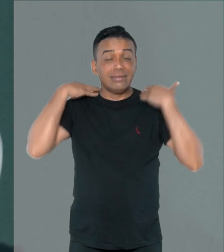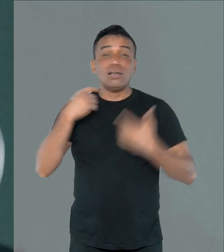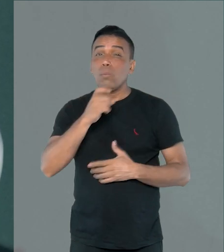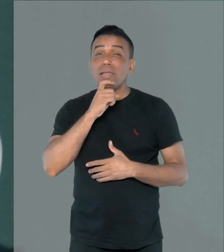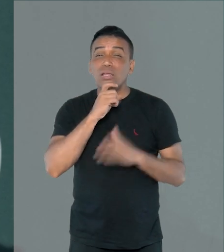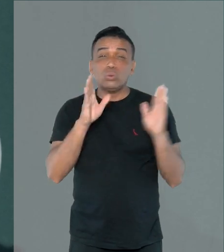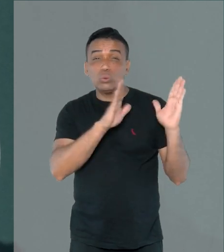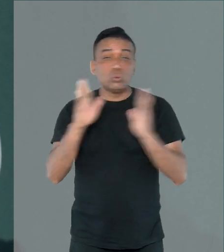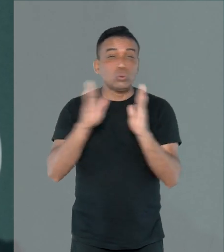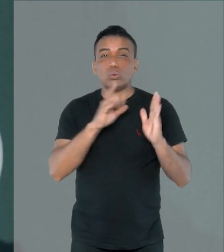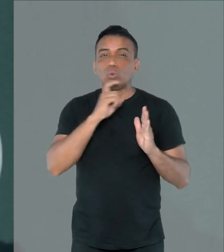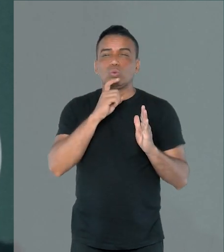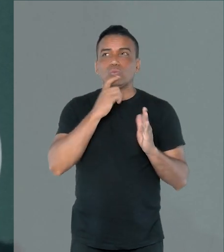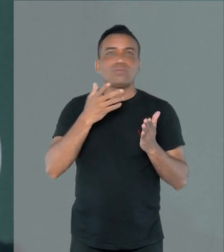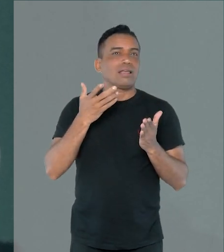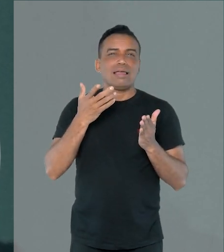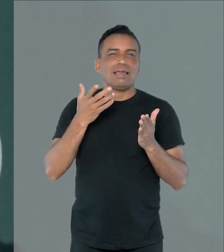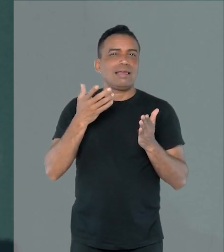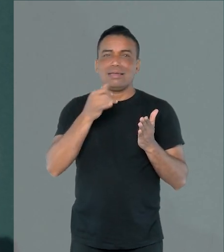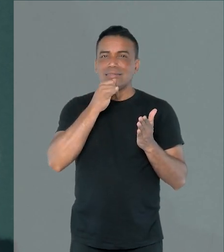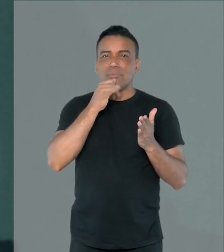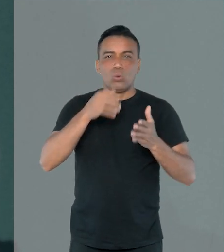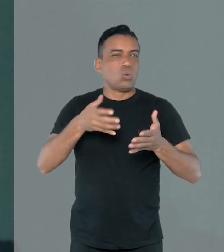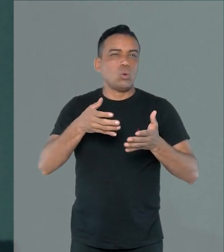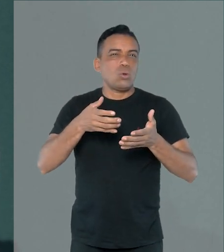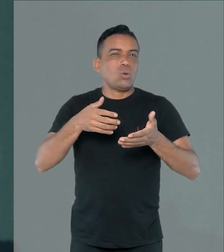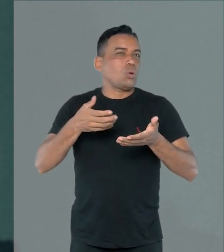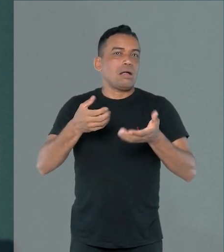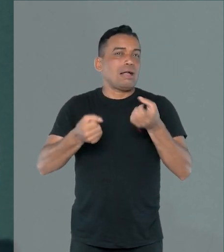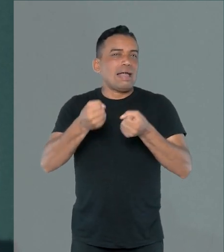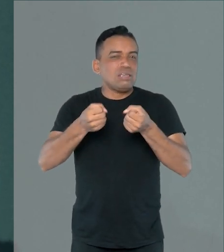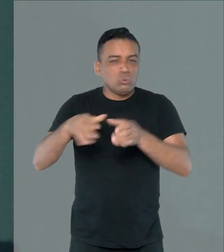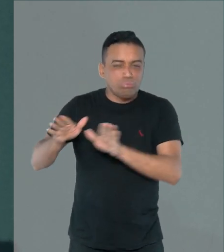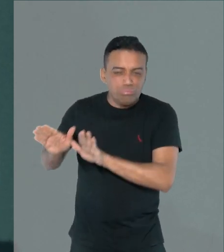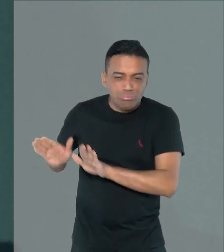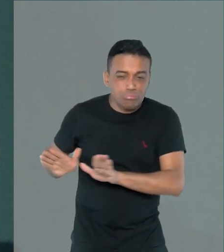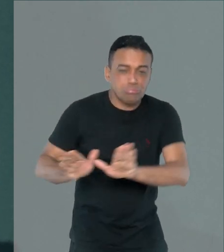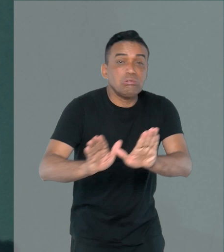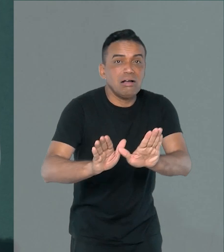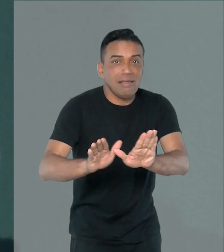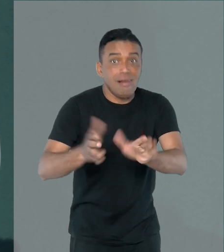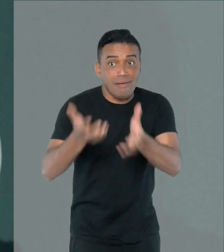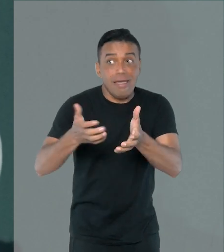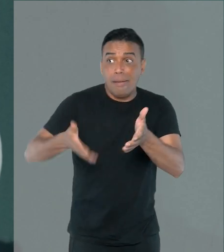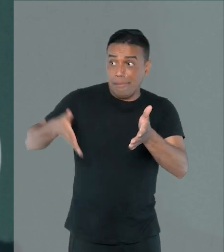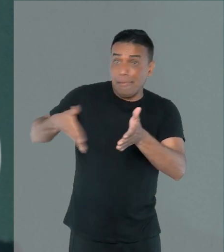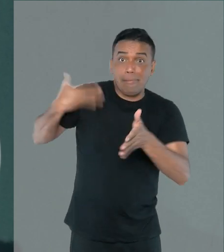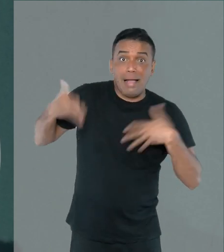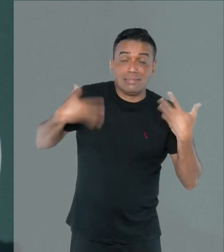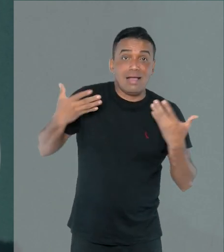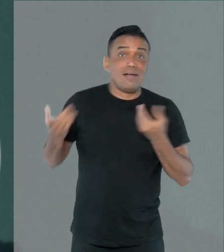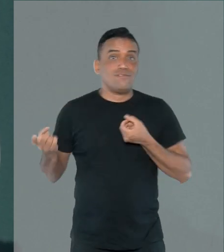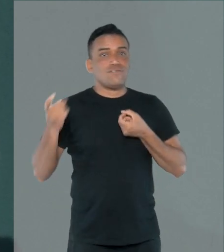sobre rodas, um carrinho, insiste em sair e volta para. E aí começa a se sentir mal. E aí vem o